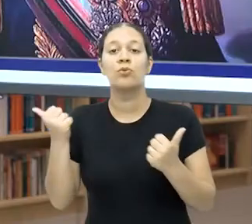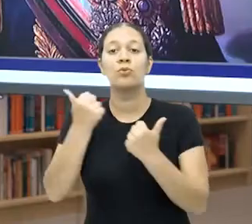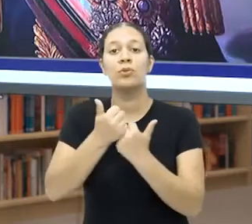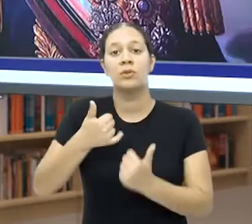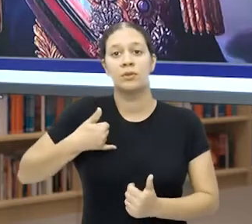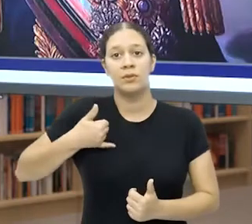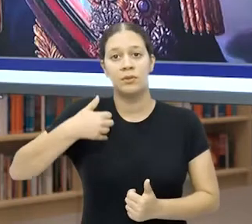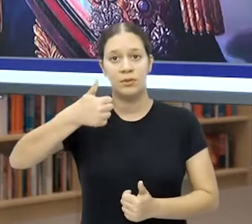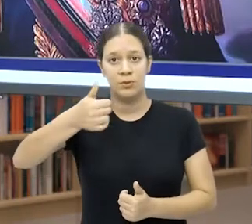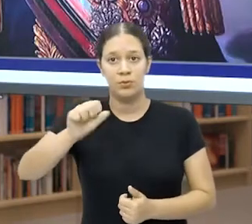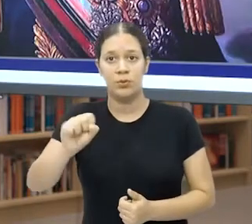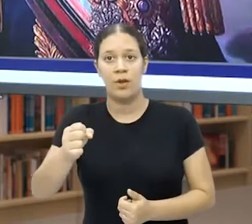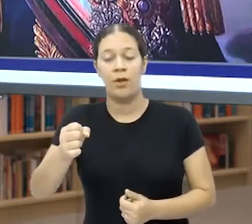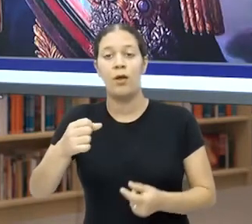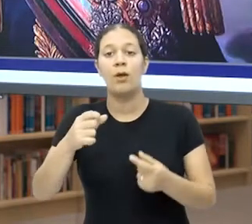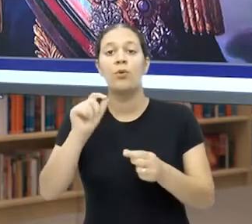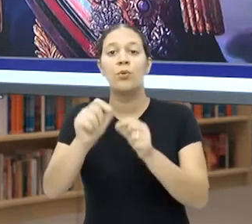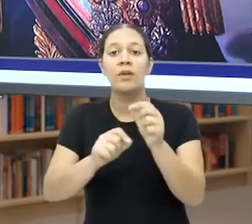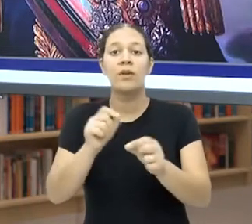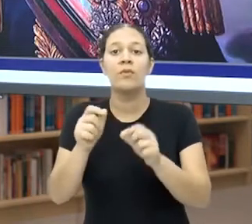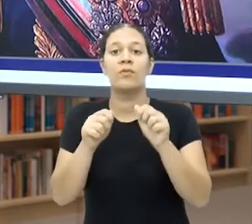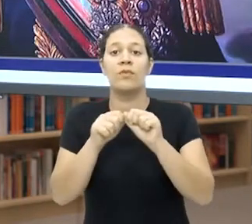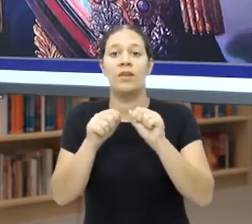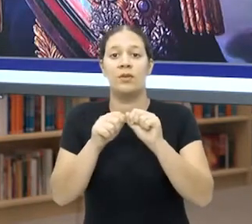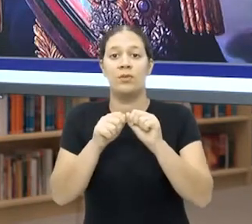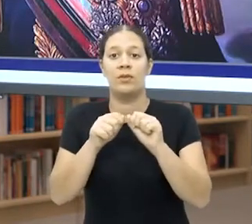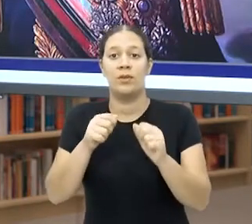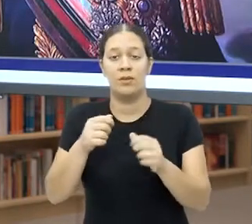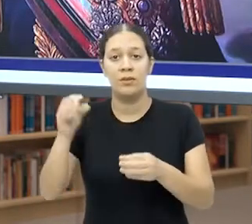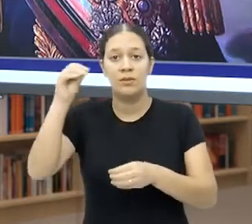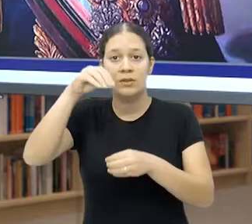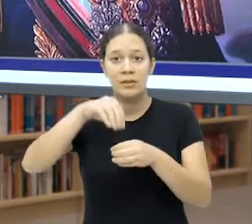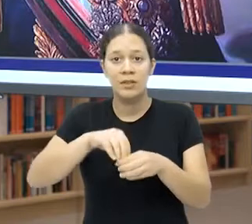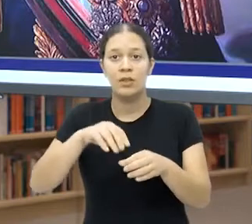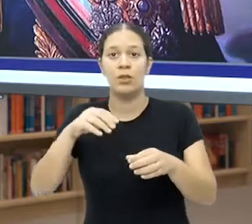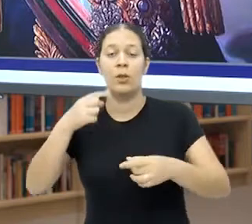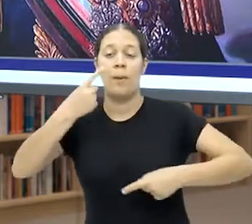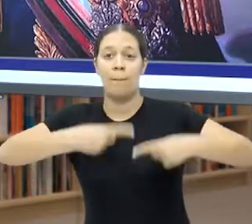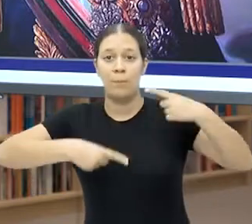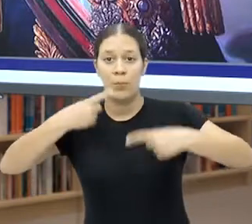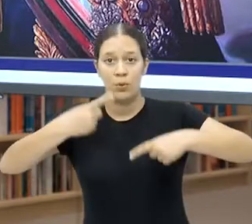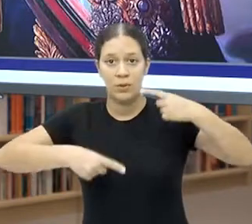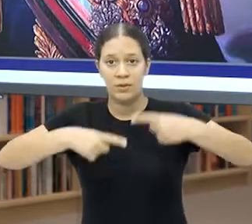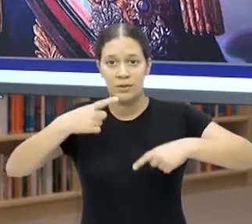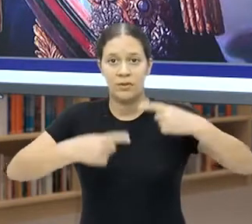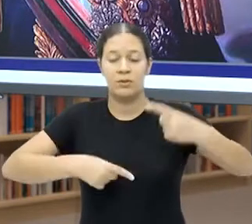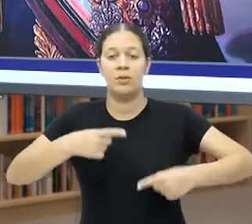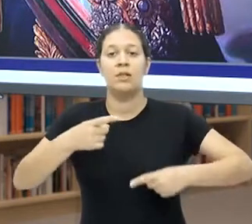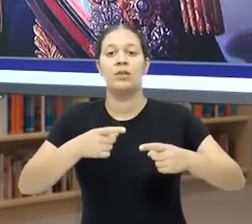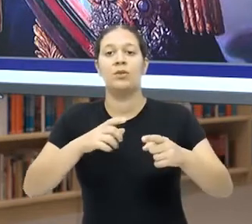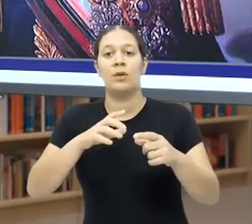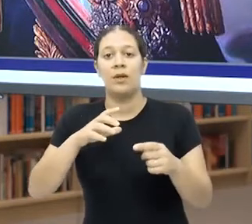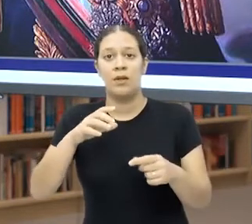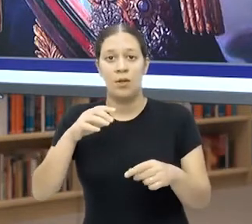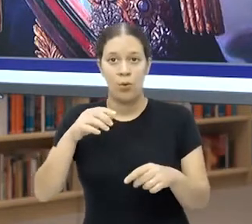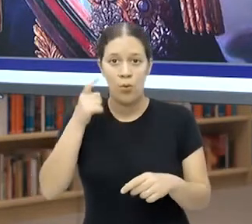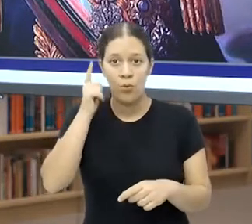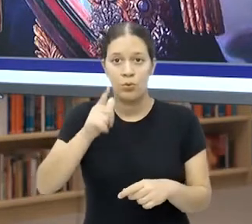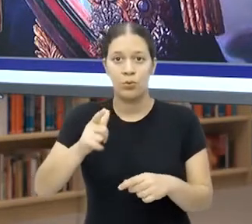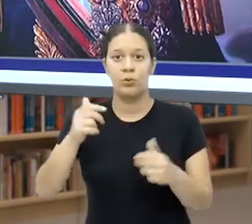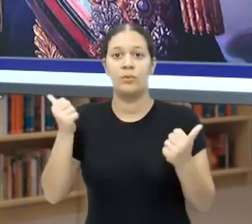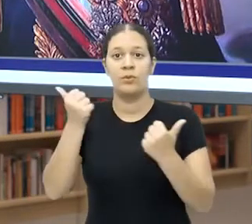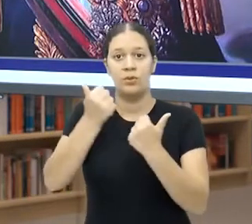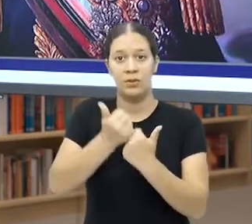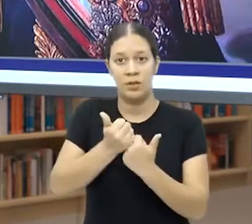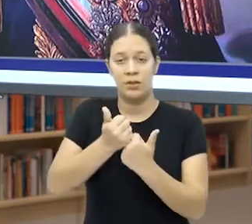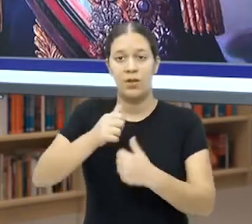com 18 anos de idade. O que é que faz? Dentro da questão política, ele assume o trono, que é dado o